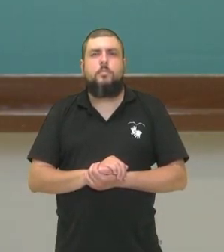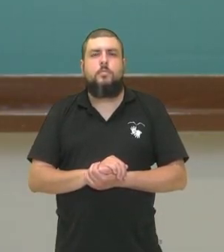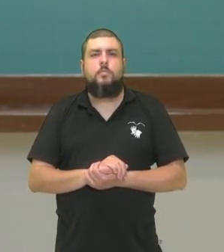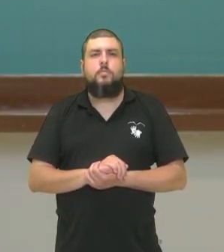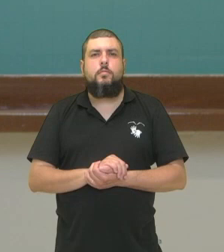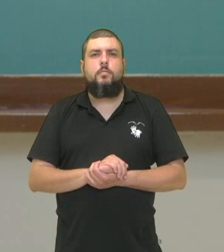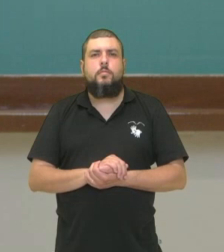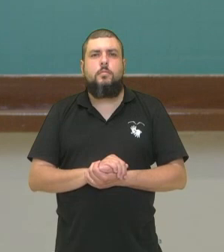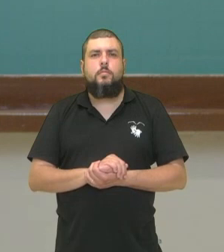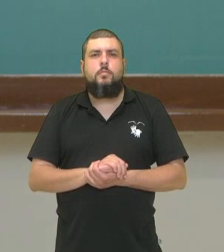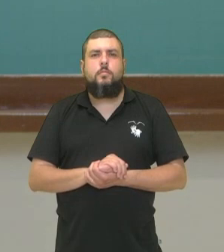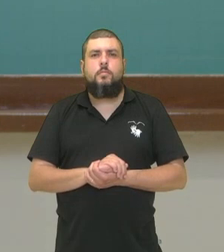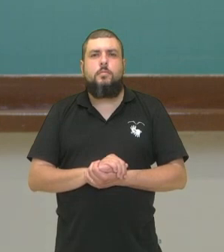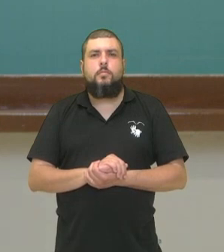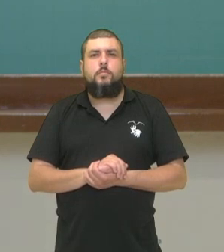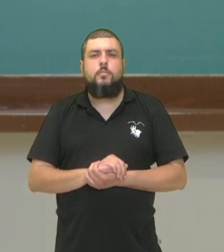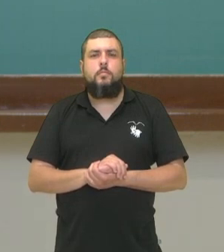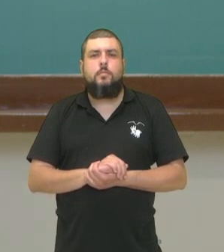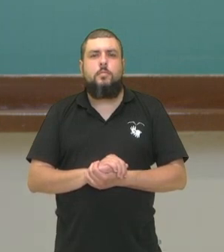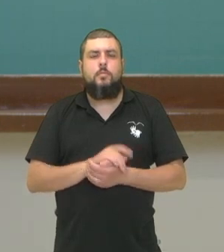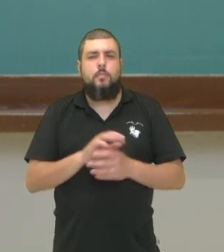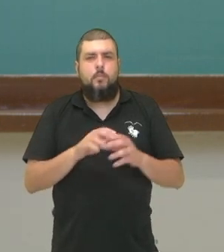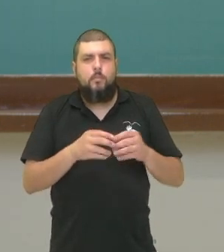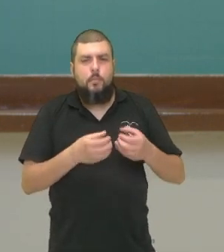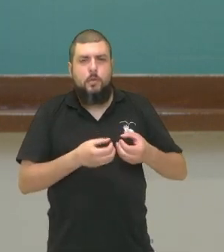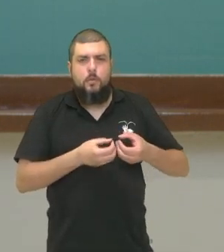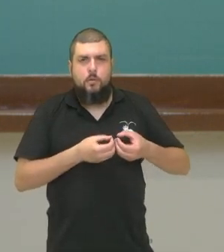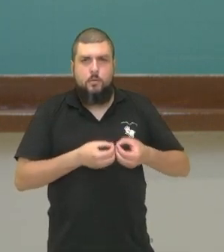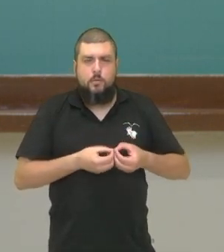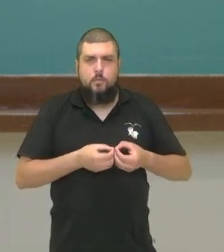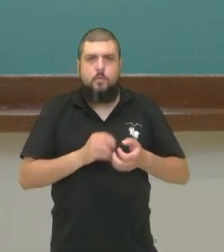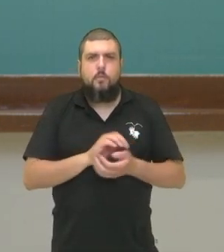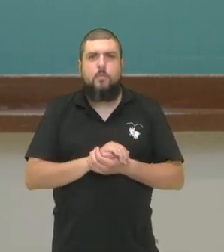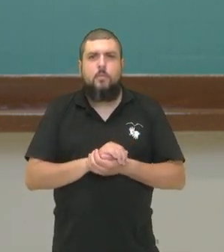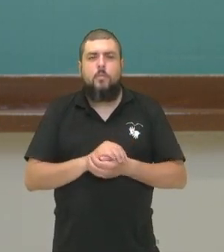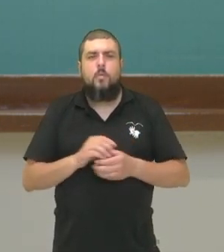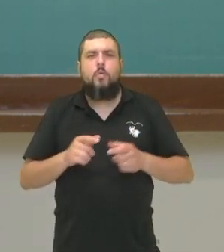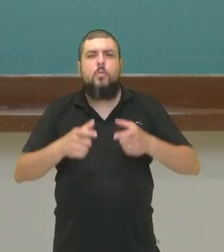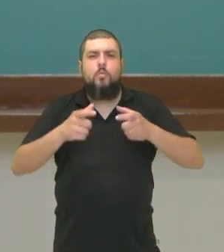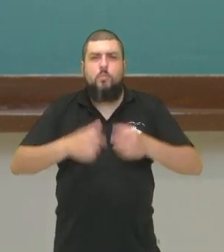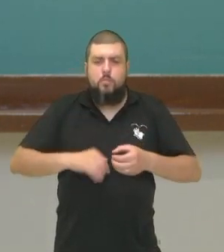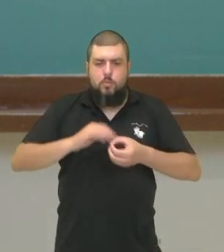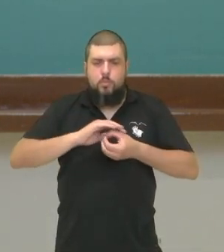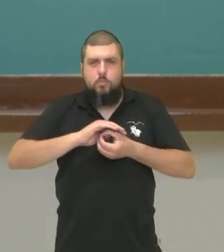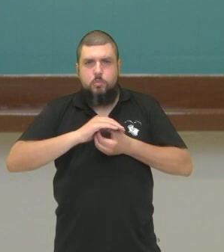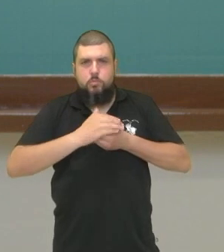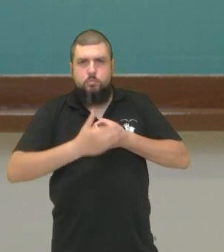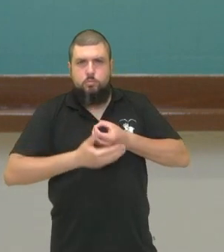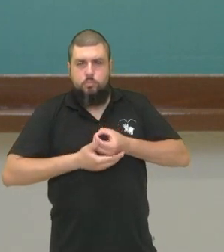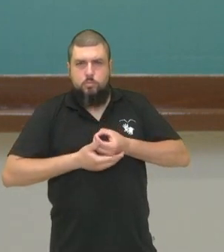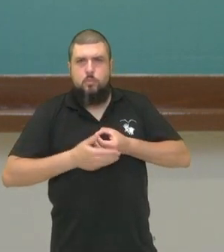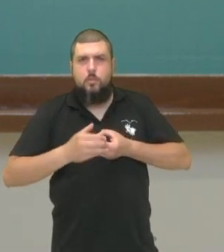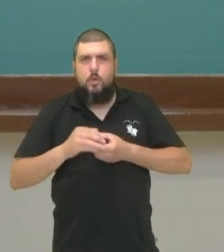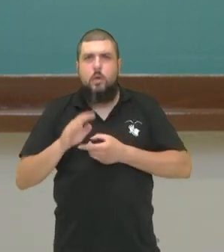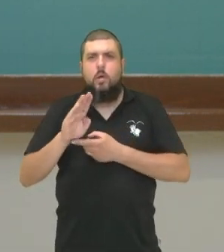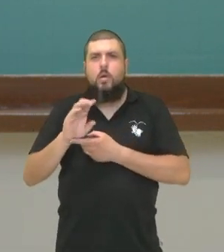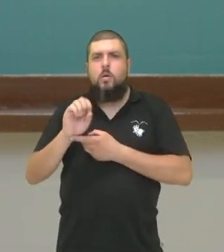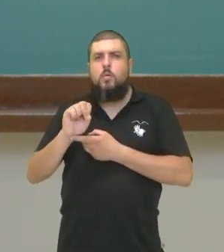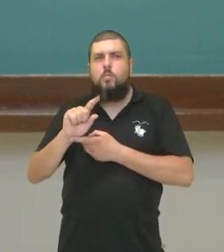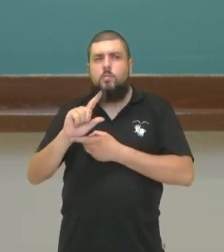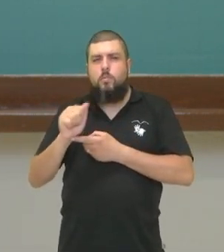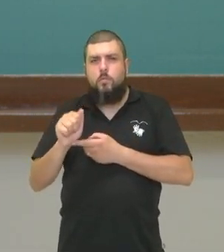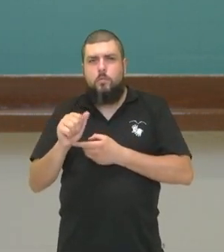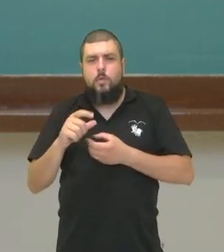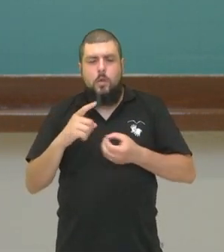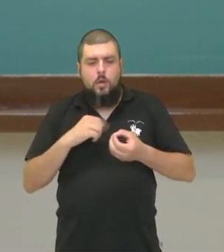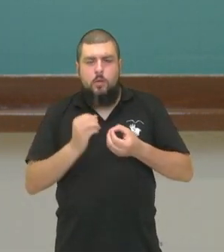Os testículos. Os testículos são situados na bolsa escrotal. Ele é formado por várias ramificações e